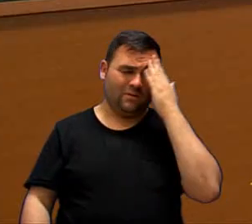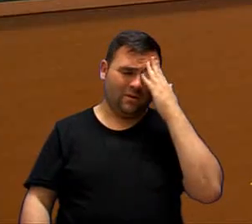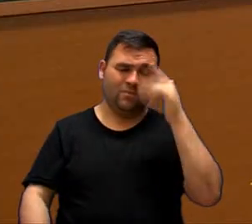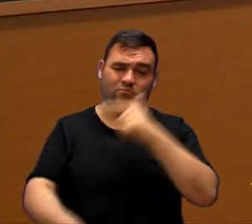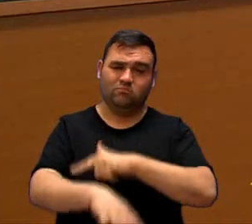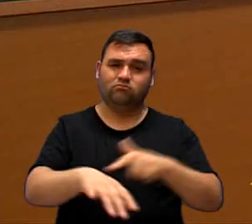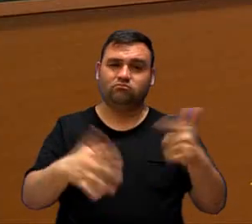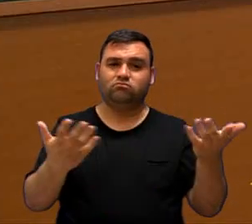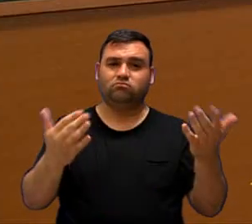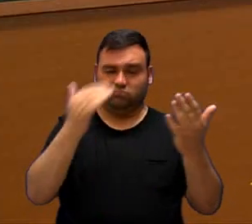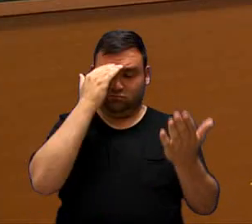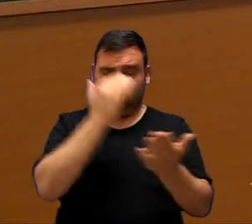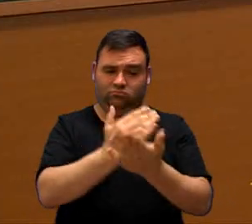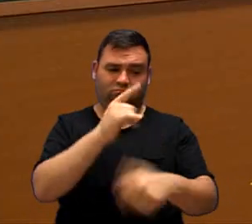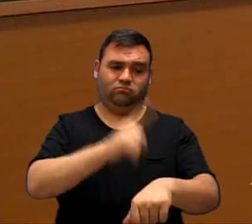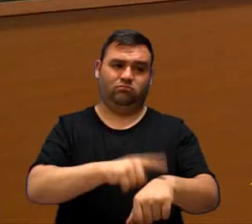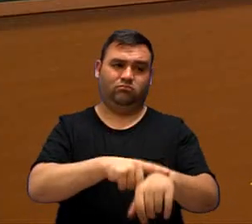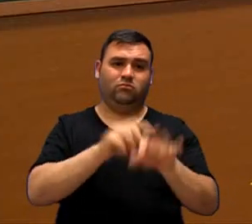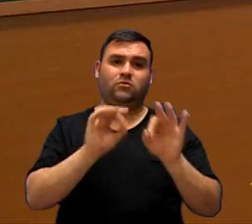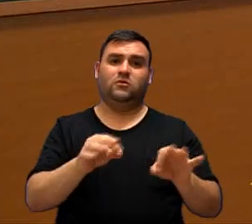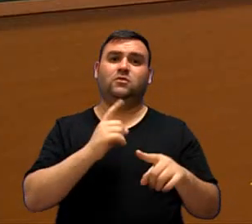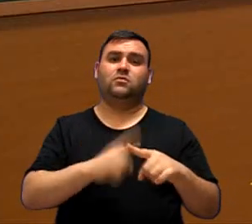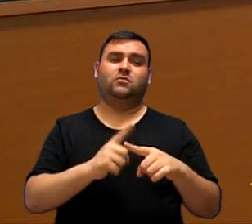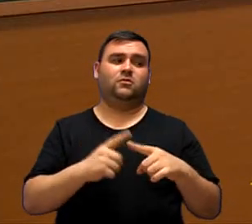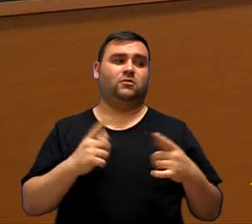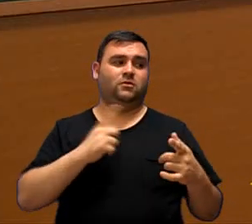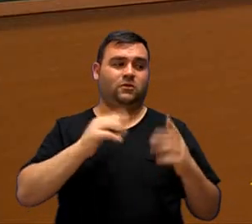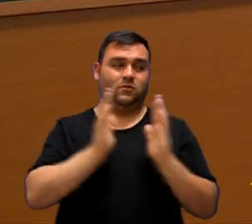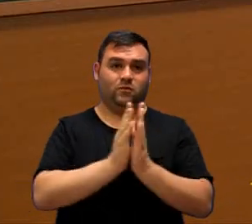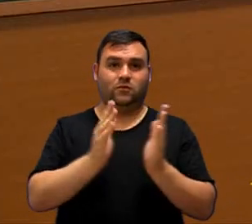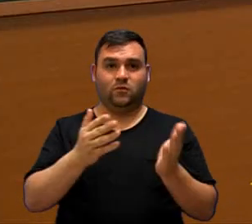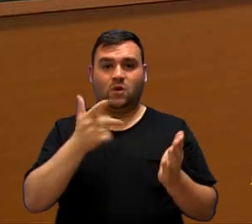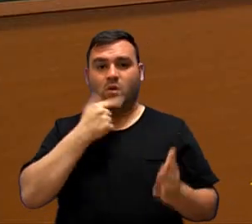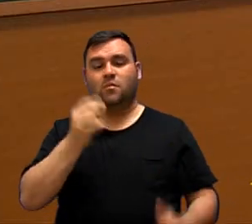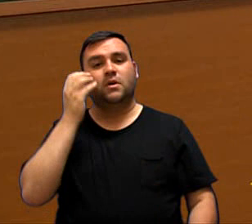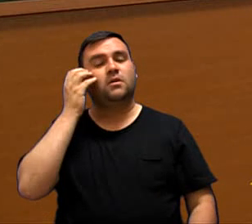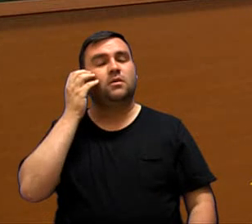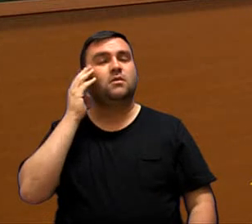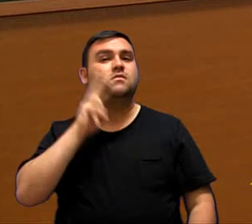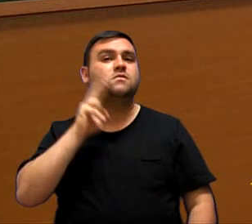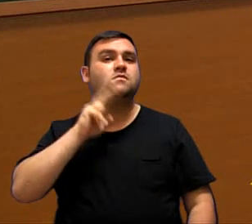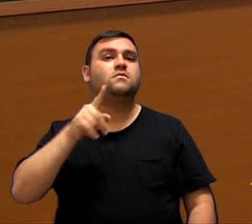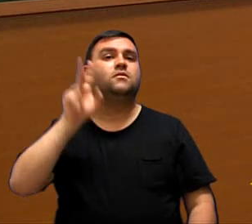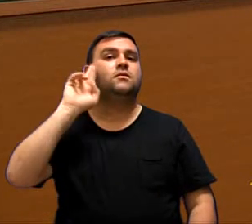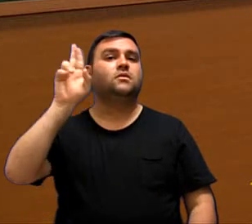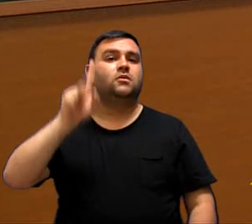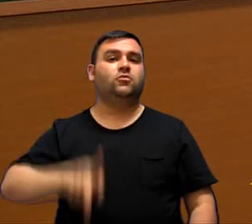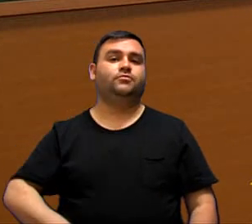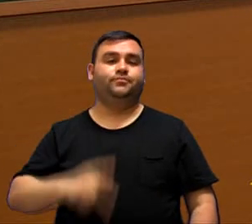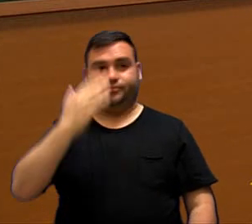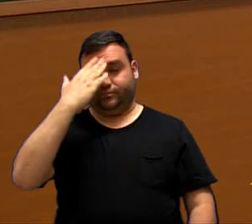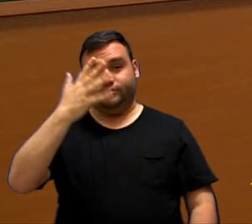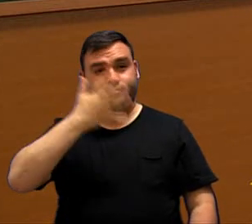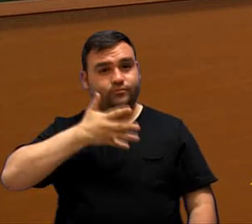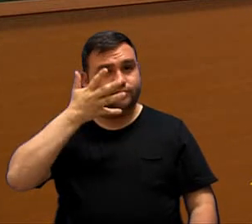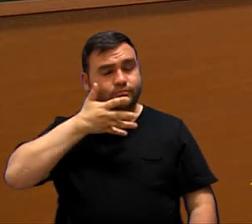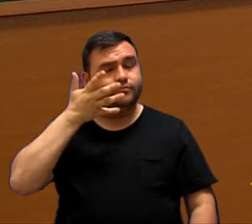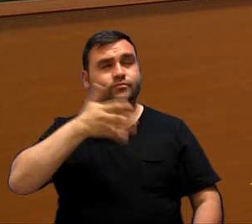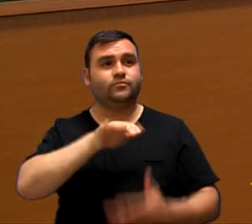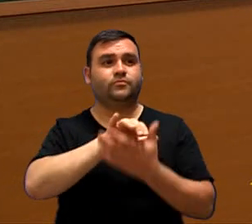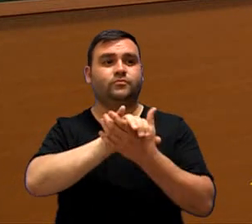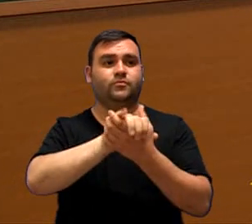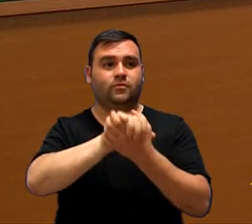podia respeitar o tempo certo, só para a gente poder mandar uma ordem, por favor. Vereador Renan. Presidente, obrigado pela palavra,